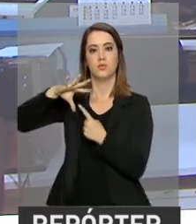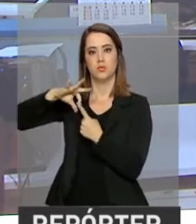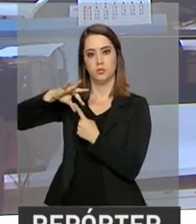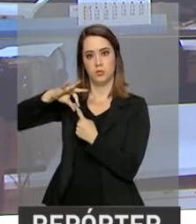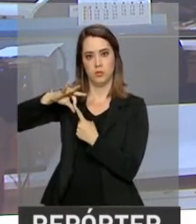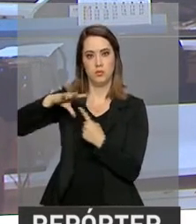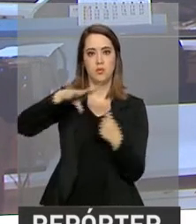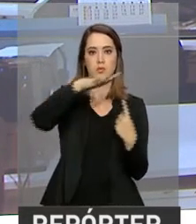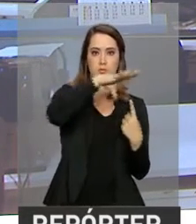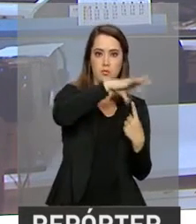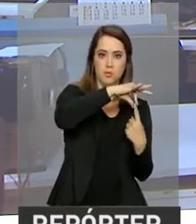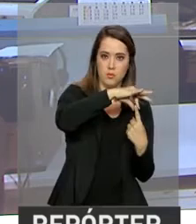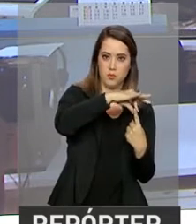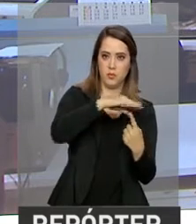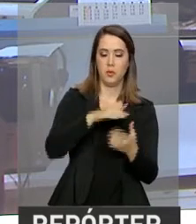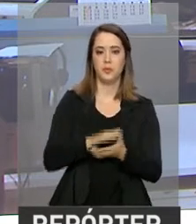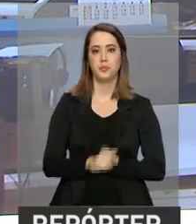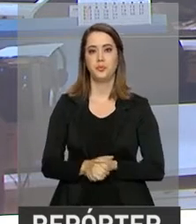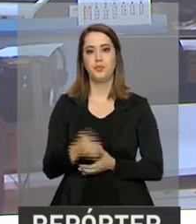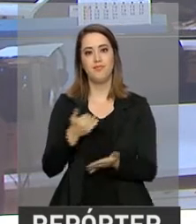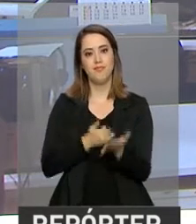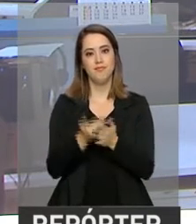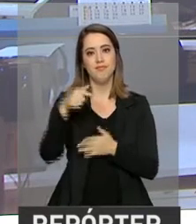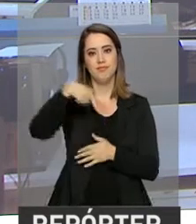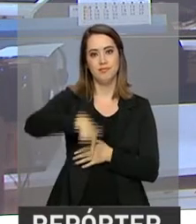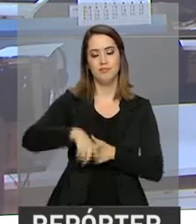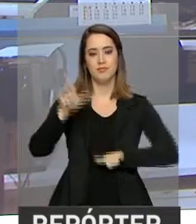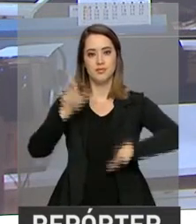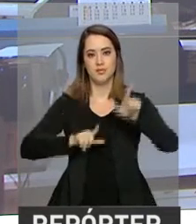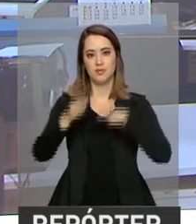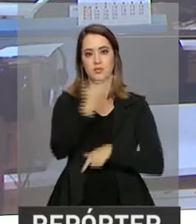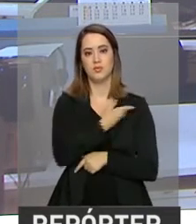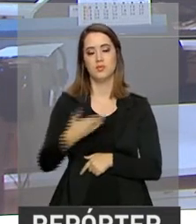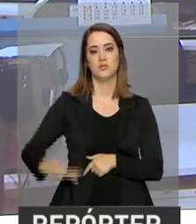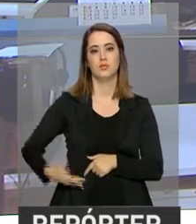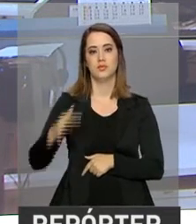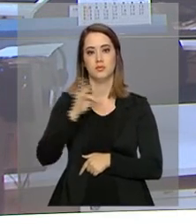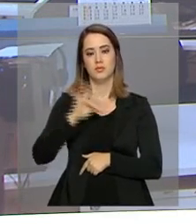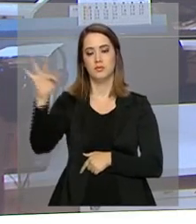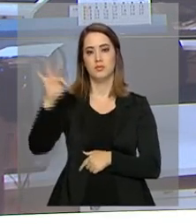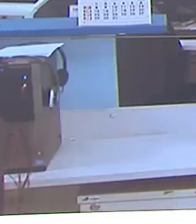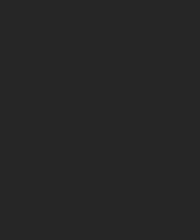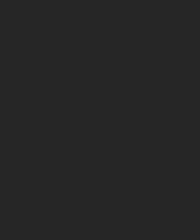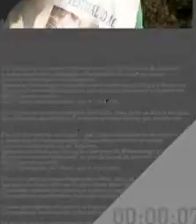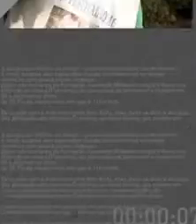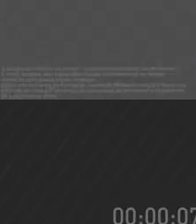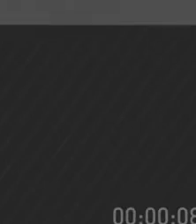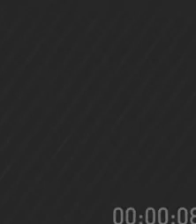sul da cidade a barra da tijuca continue com a gente e nbr a tv do governo federal